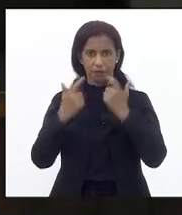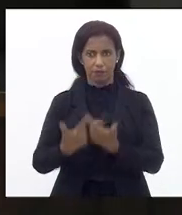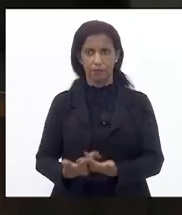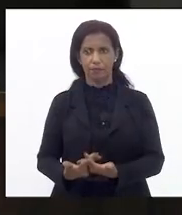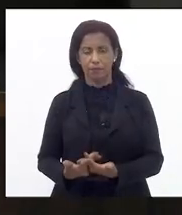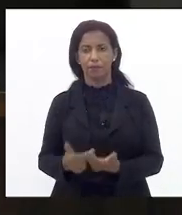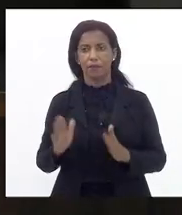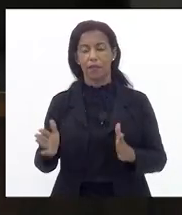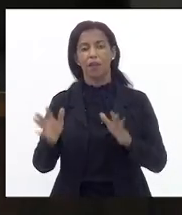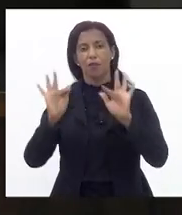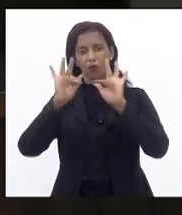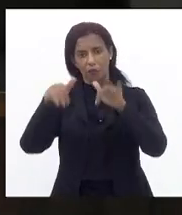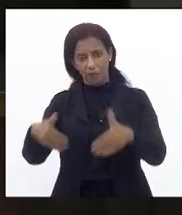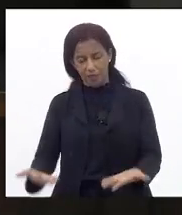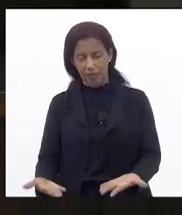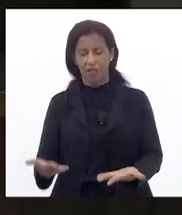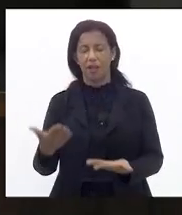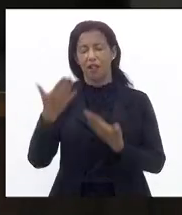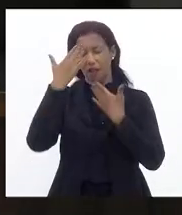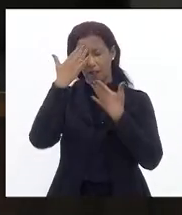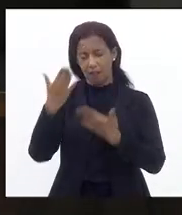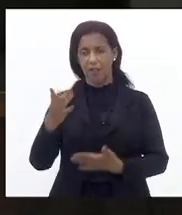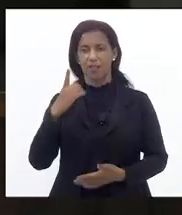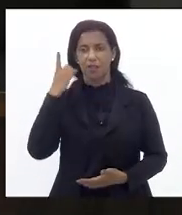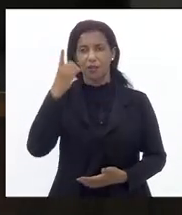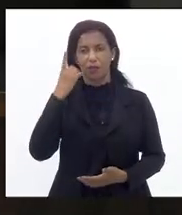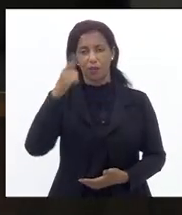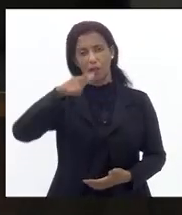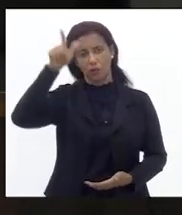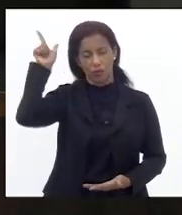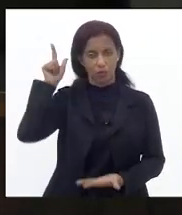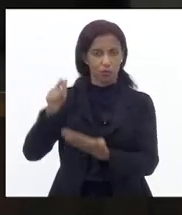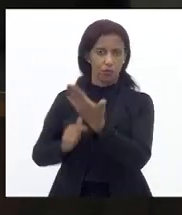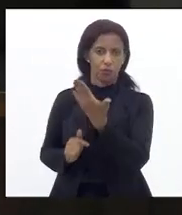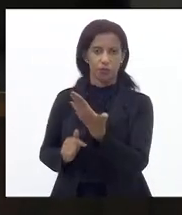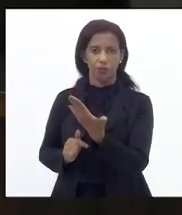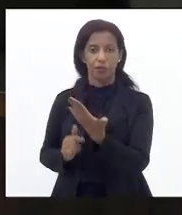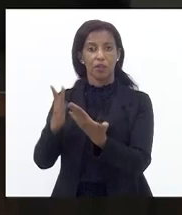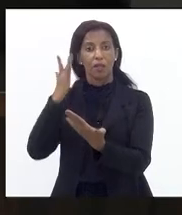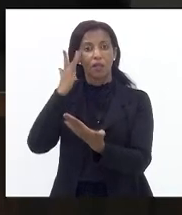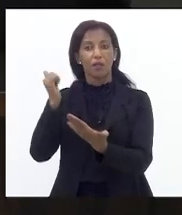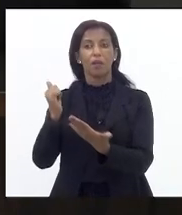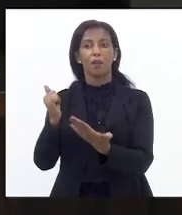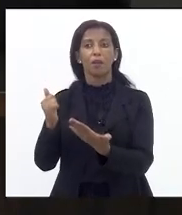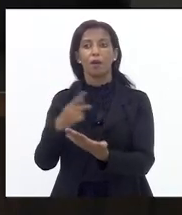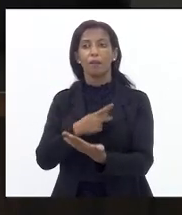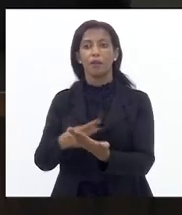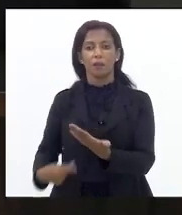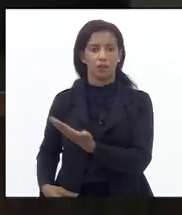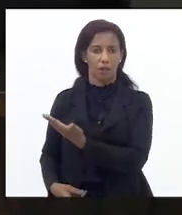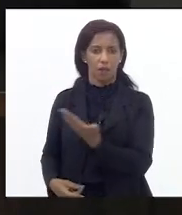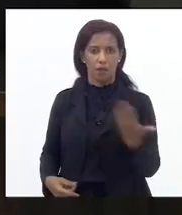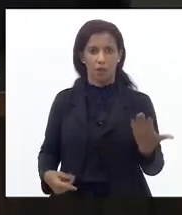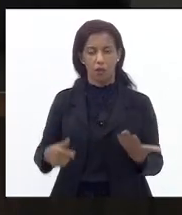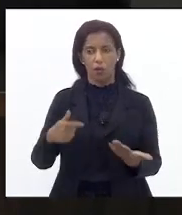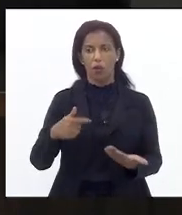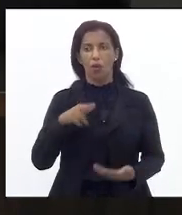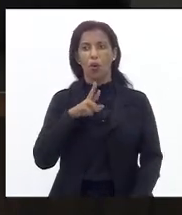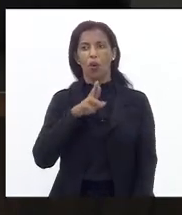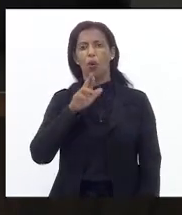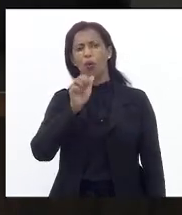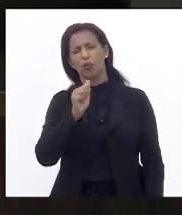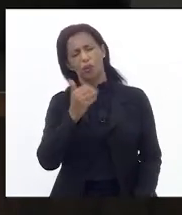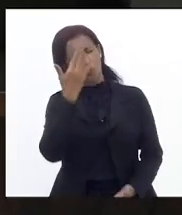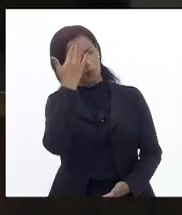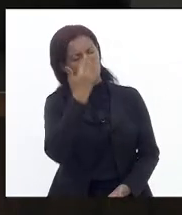mas eu quero então encerrar agradecendo por causa dos Paulo que amanhã que é o presidente da Comissão de tributação que amanhã presidir a nossa audiência Deputado